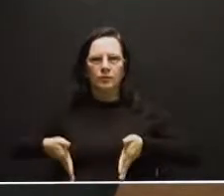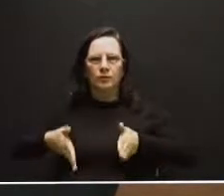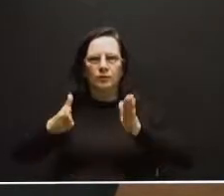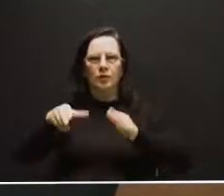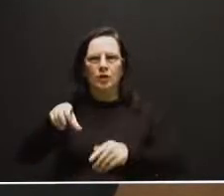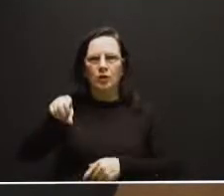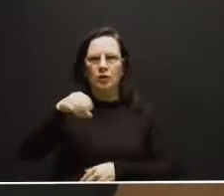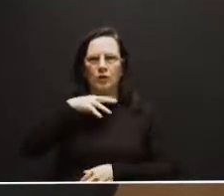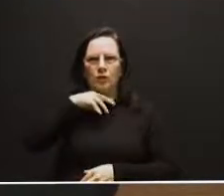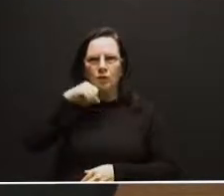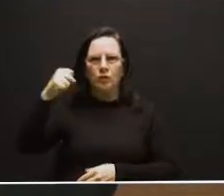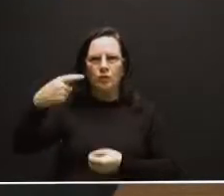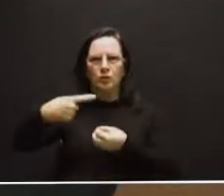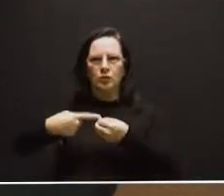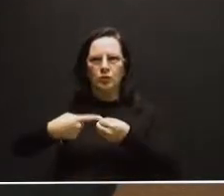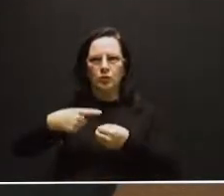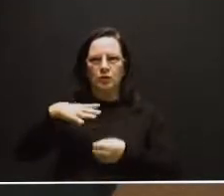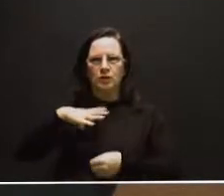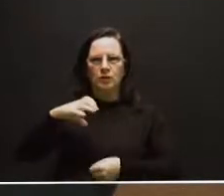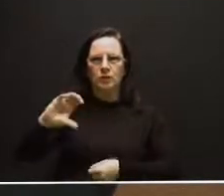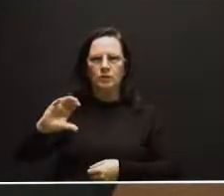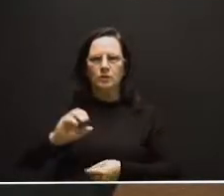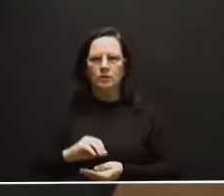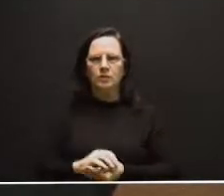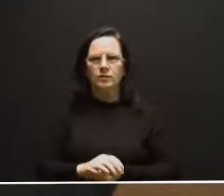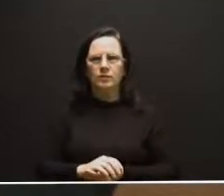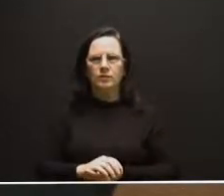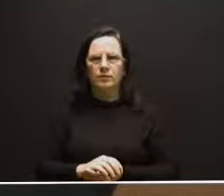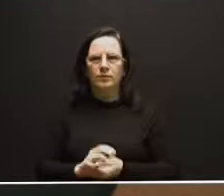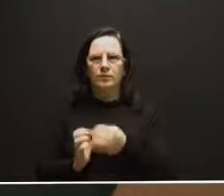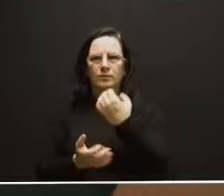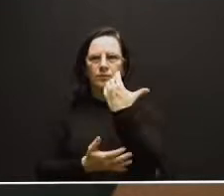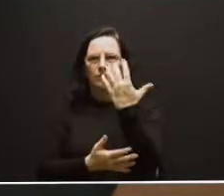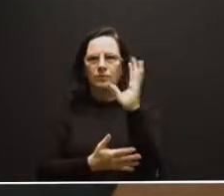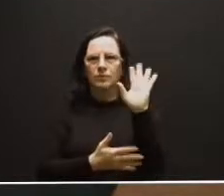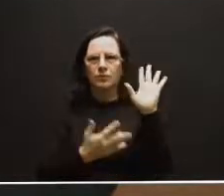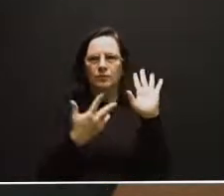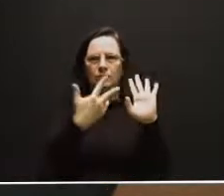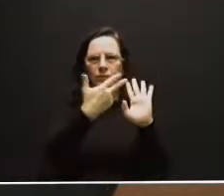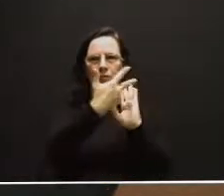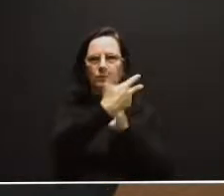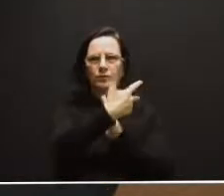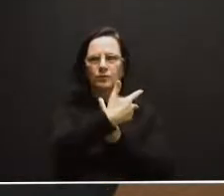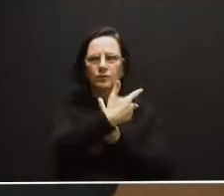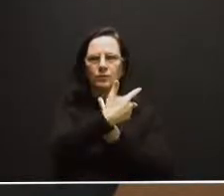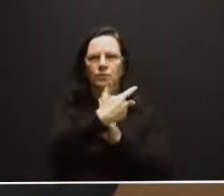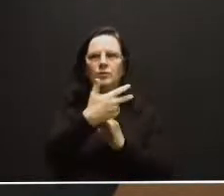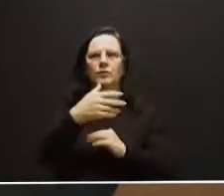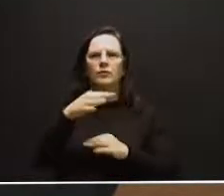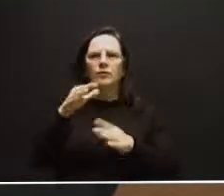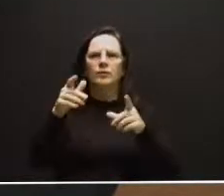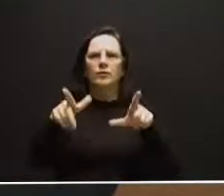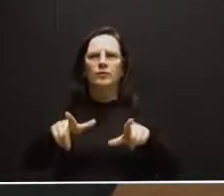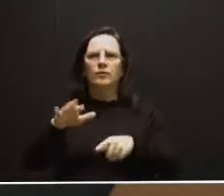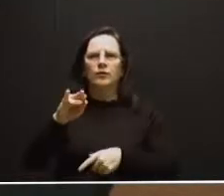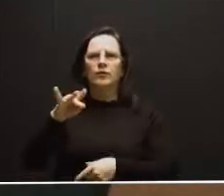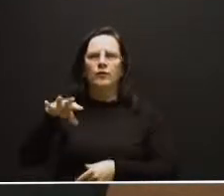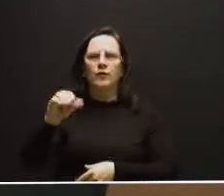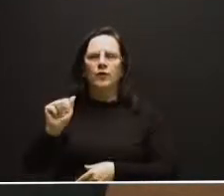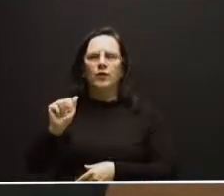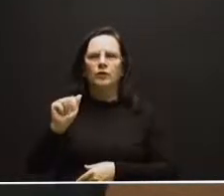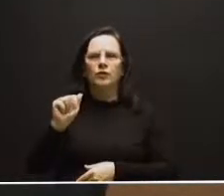abril o centro encaminhasse poda de árvore na praça nossa senhora de fátima na avenida